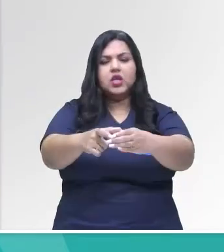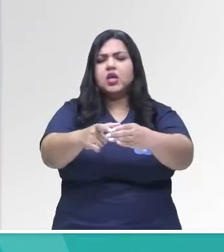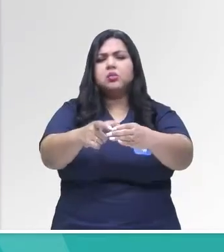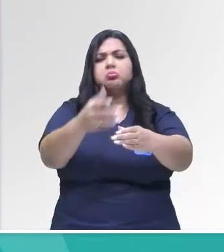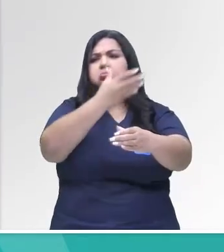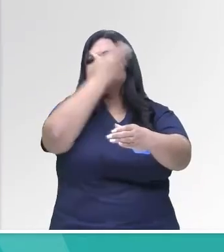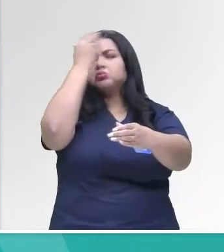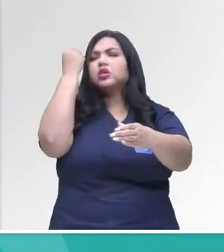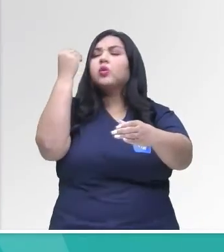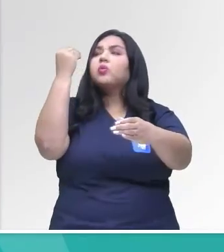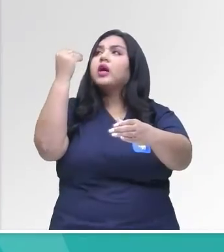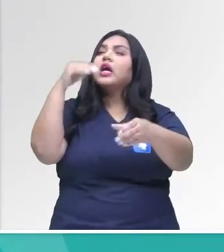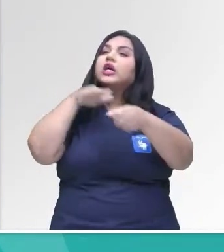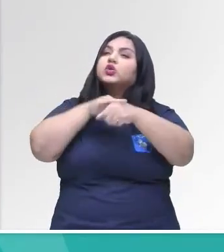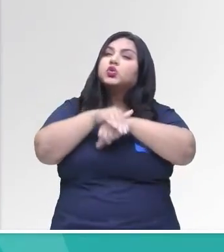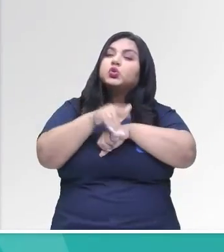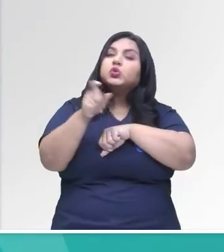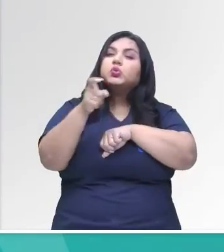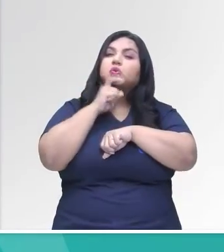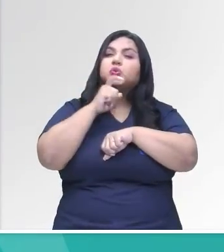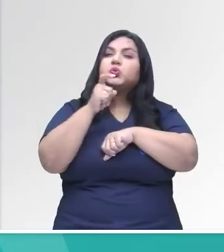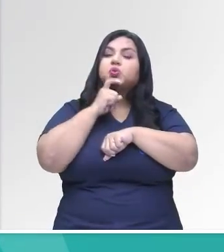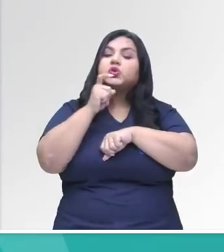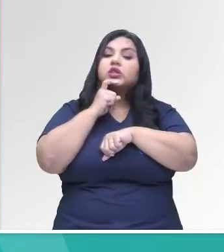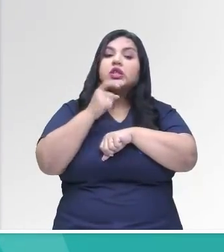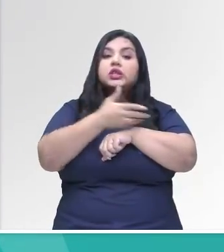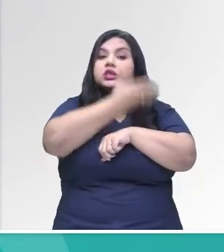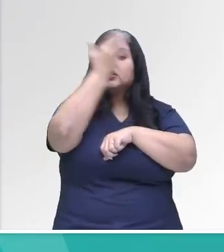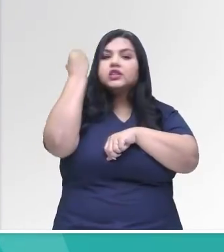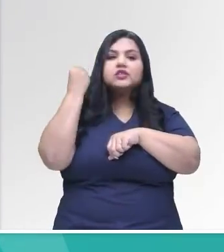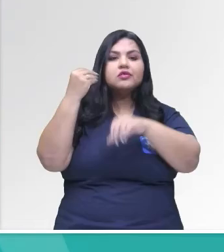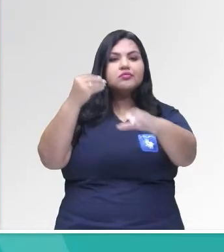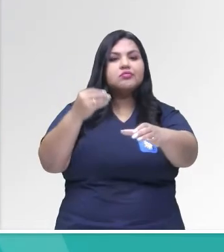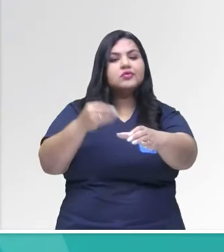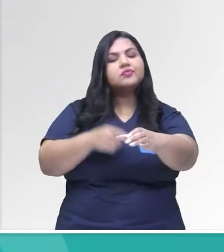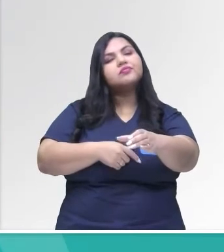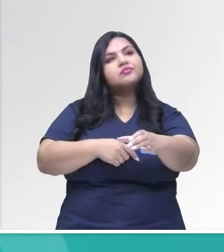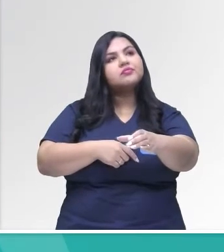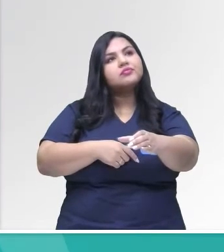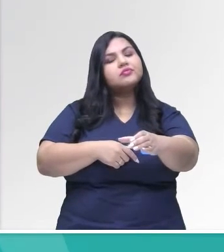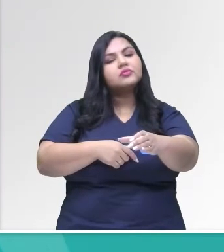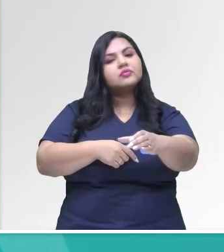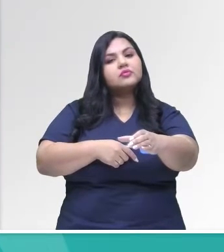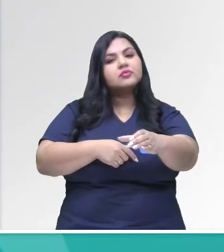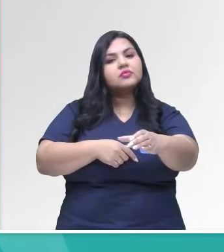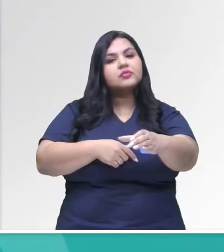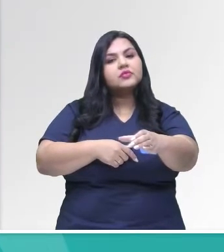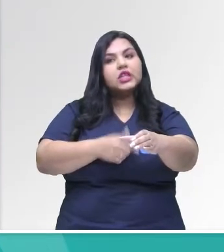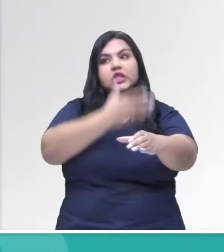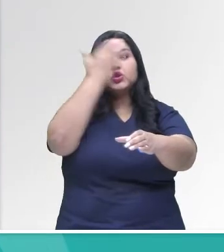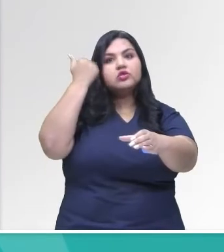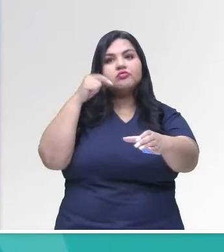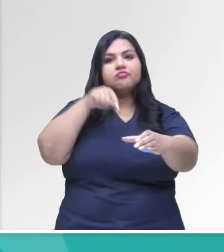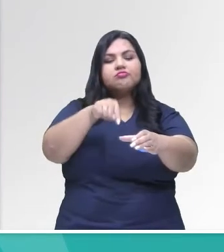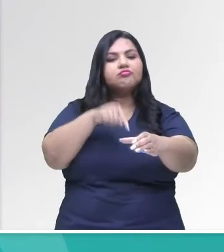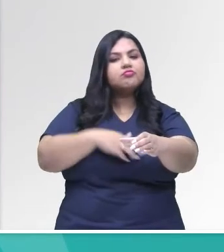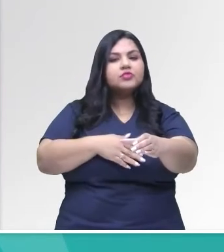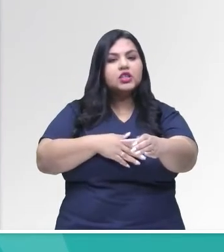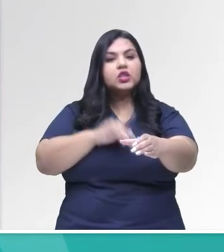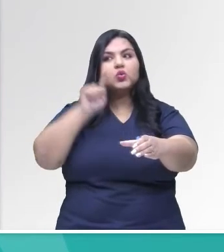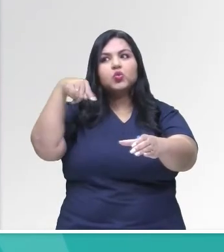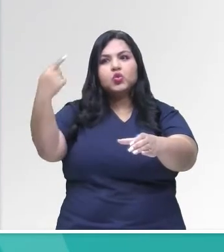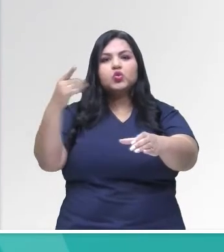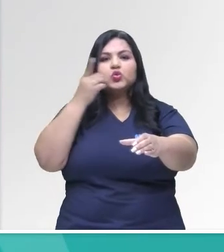uma noite bem fria, ele deixou lá, aquela mistura que ele fez. E no dia seguinte, vamos